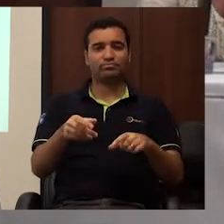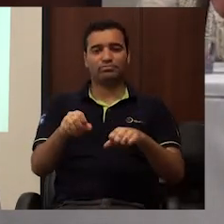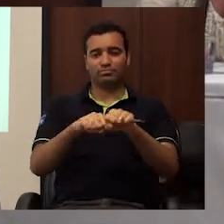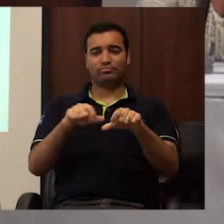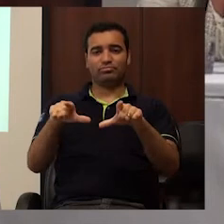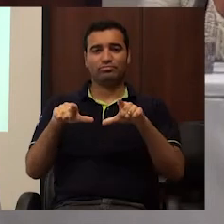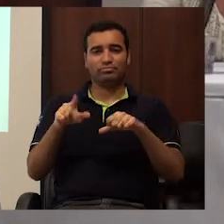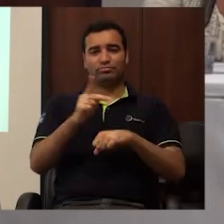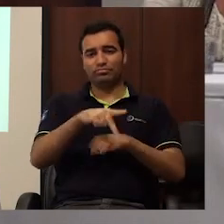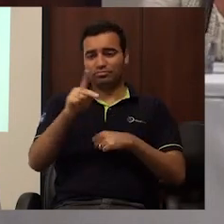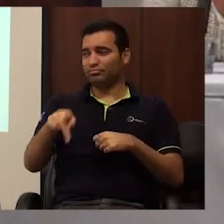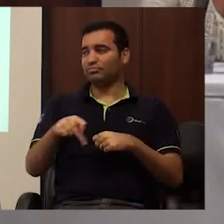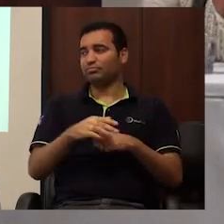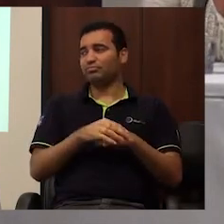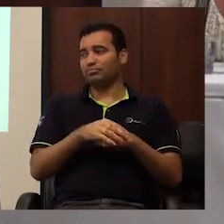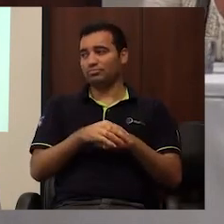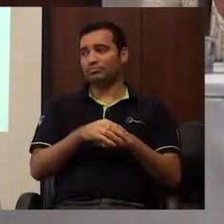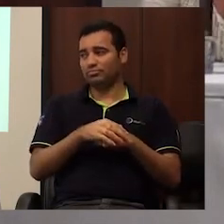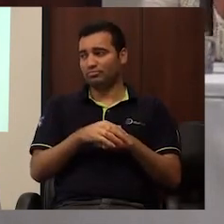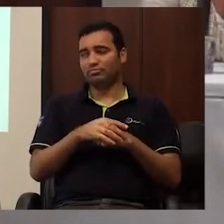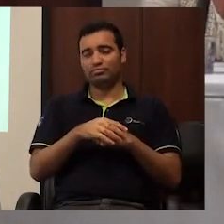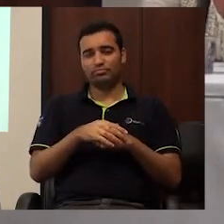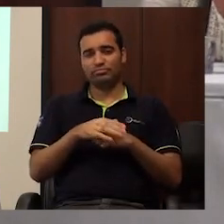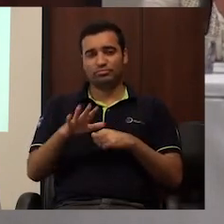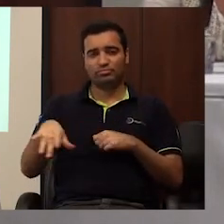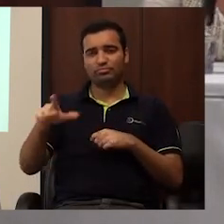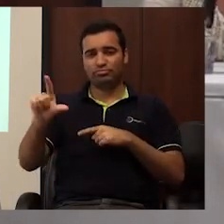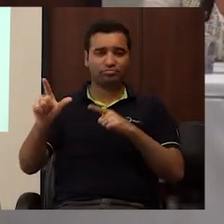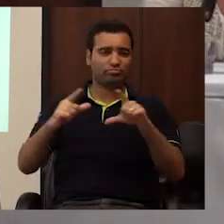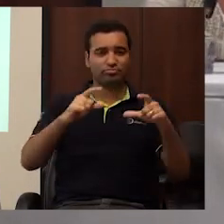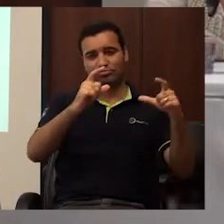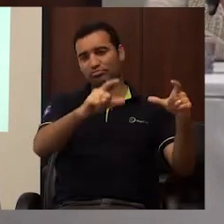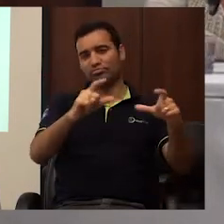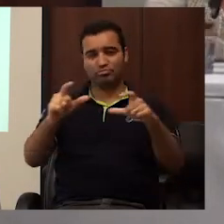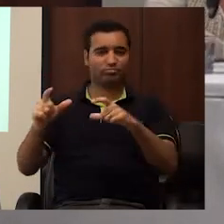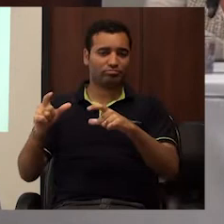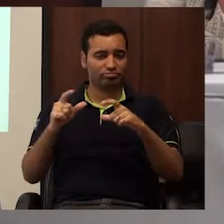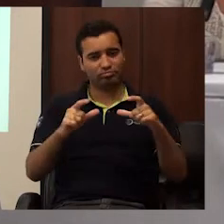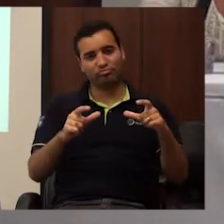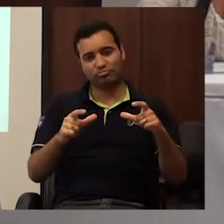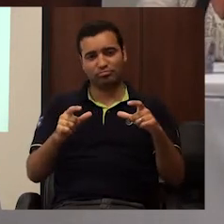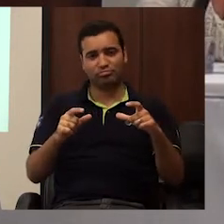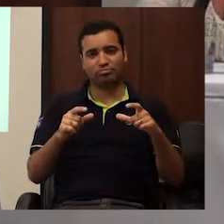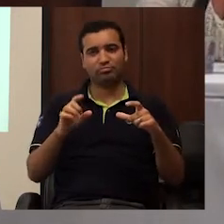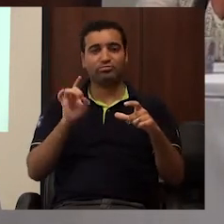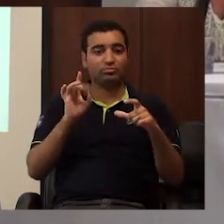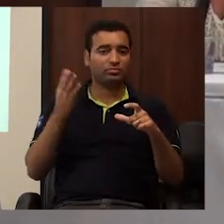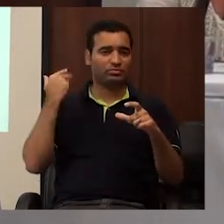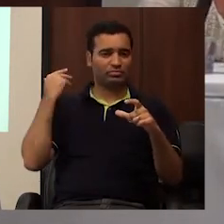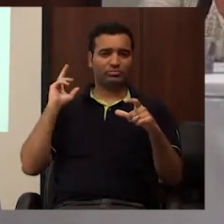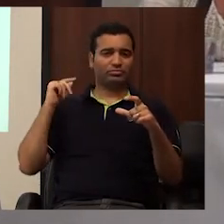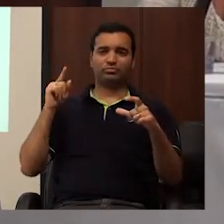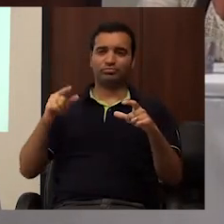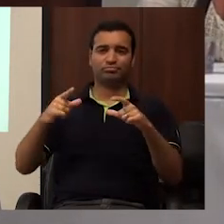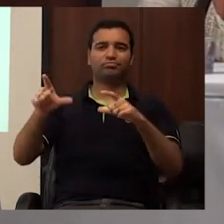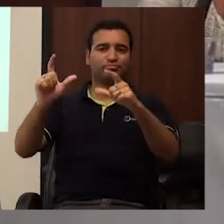desses professores em outros espaços que não os espaços anteriormente